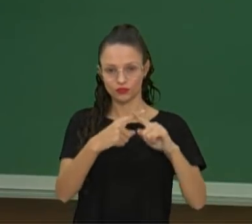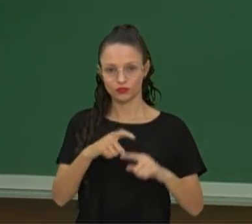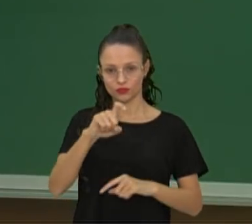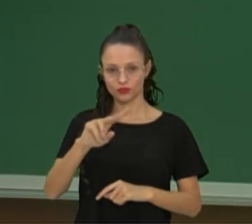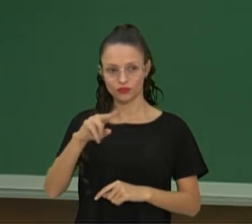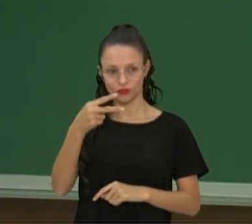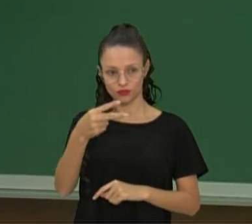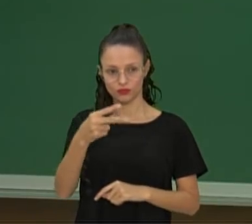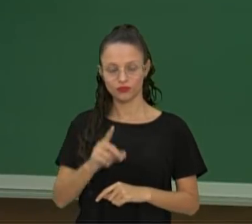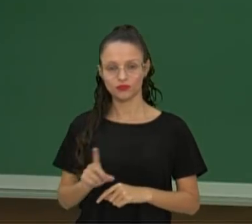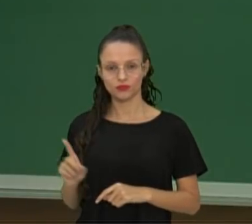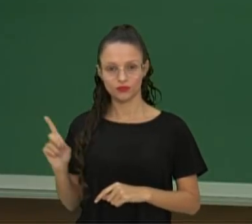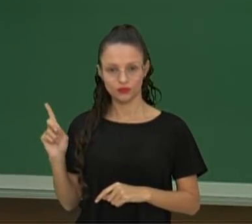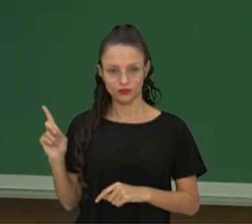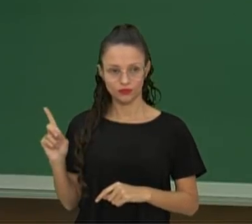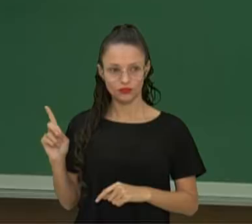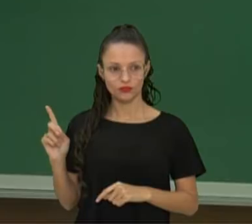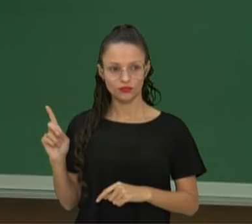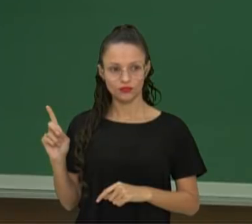ao quadrado.